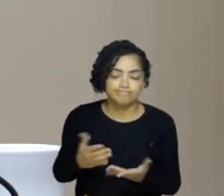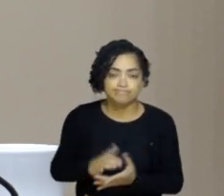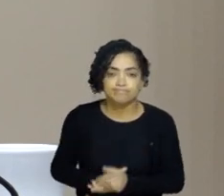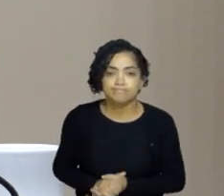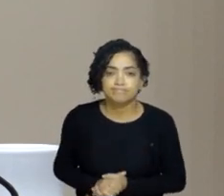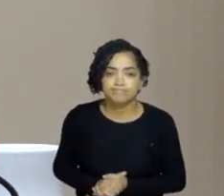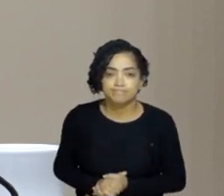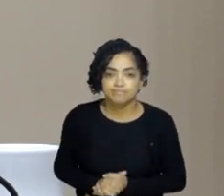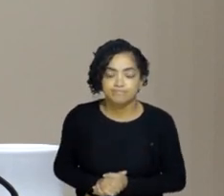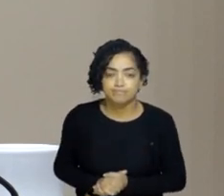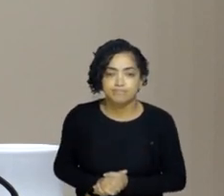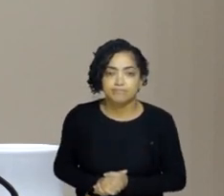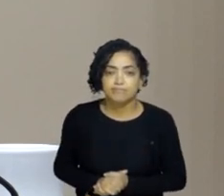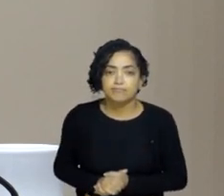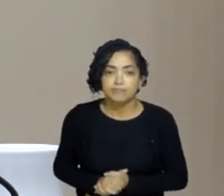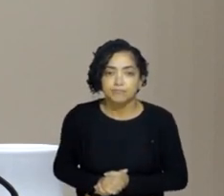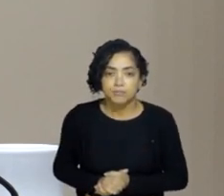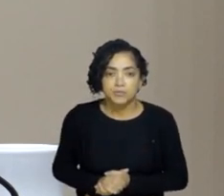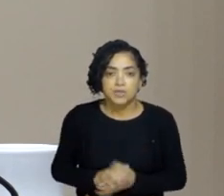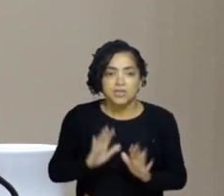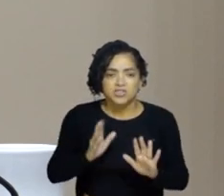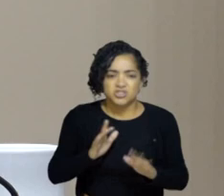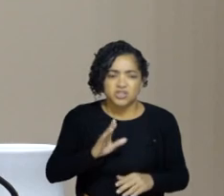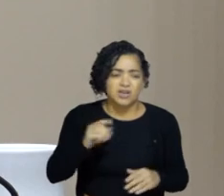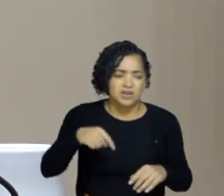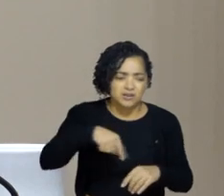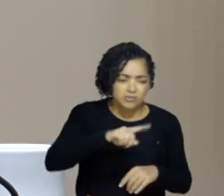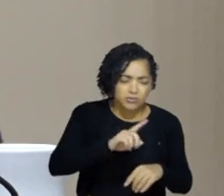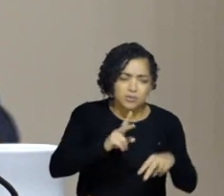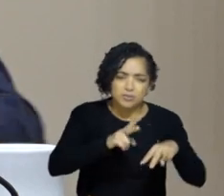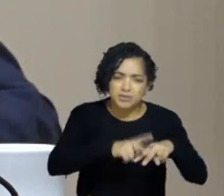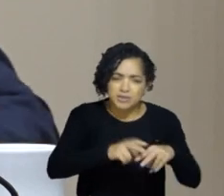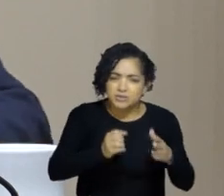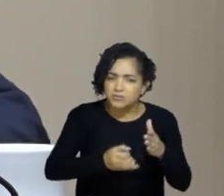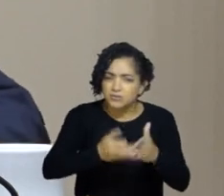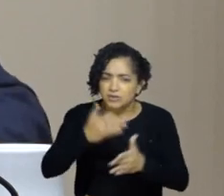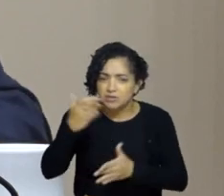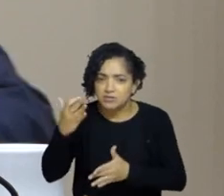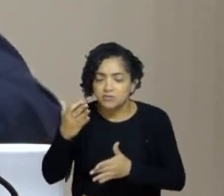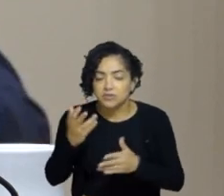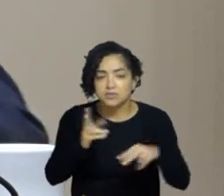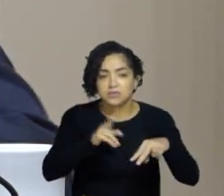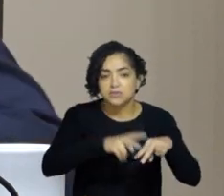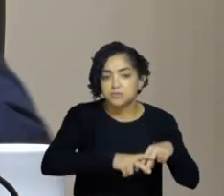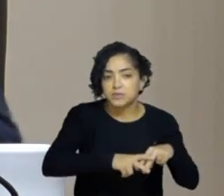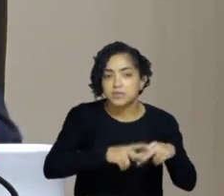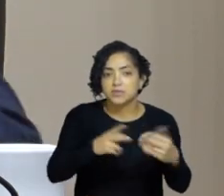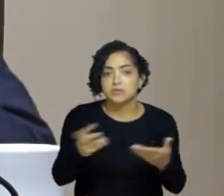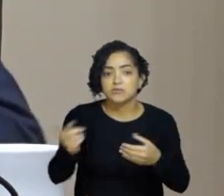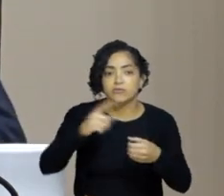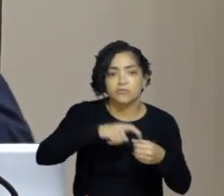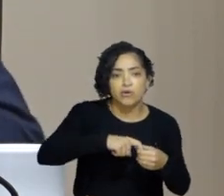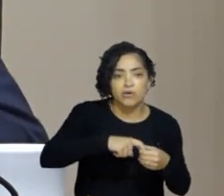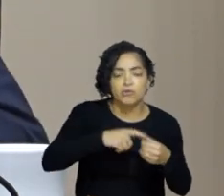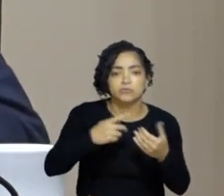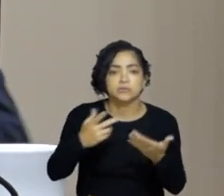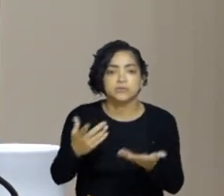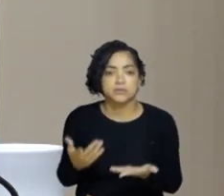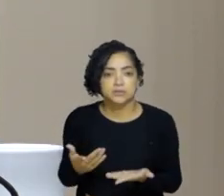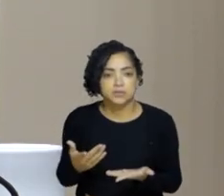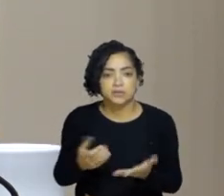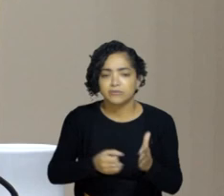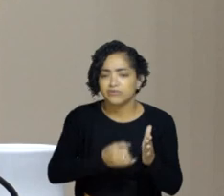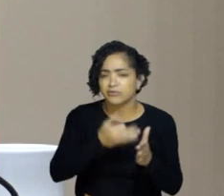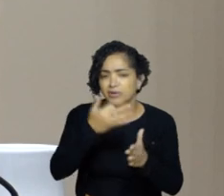gente. 20 passagens, 15 passagens. Quer dizer, foi preso